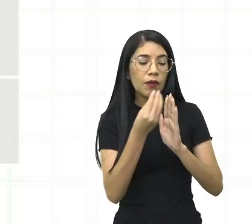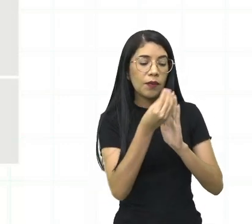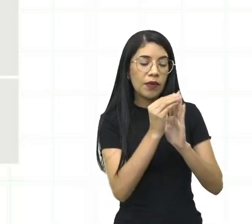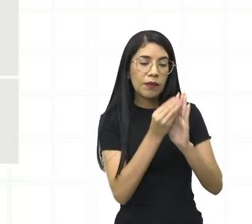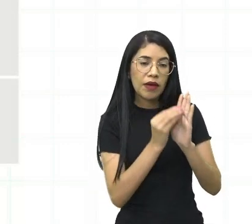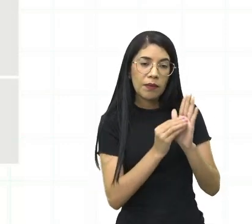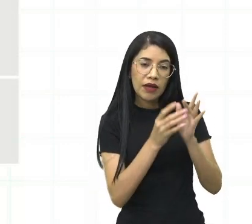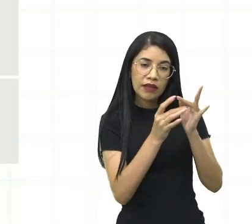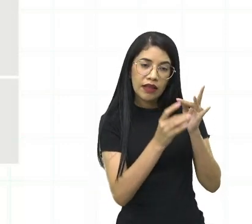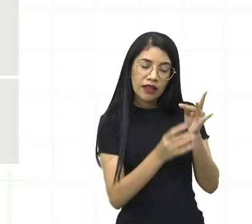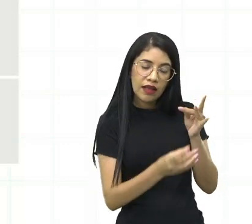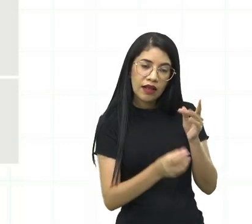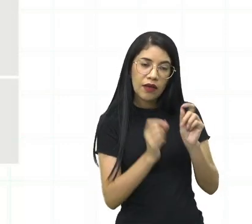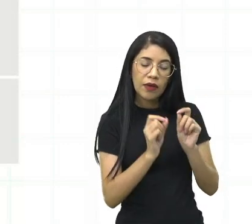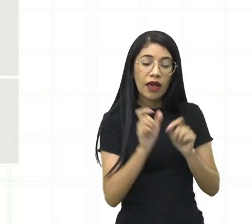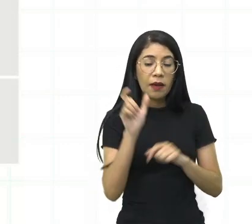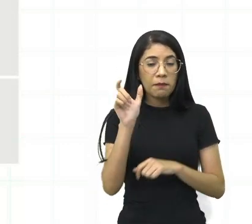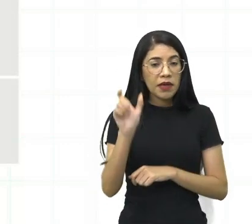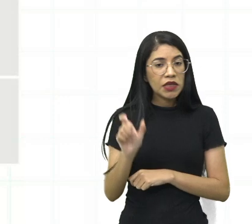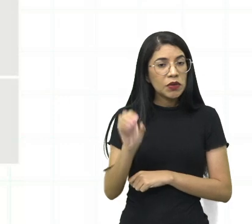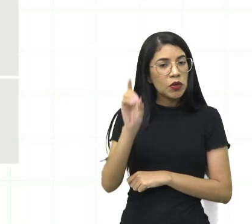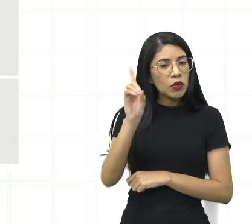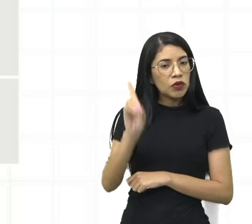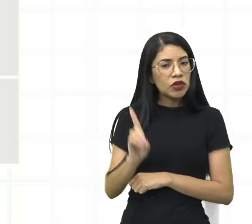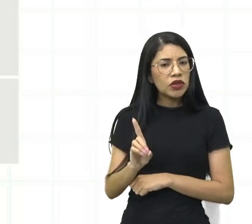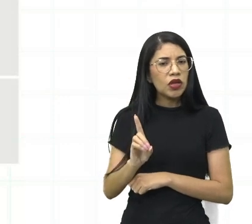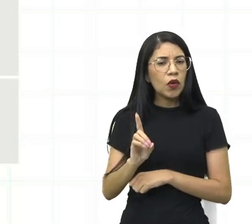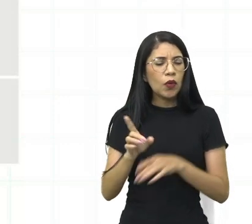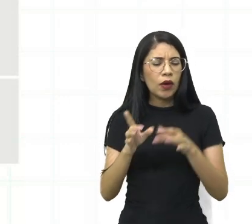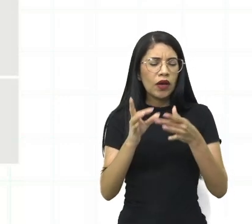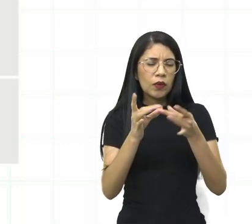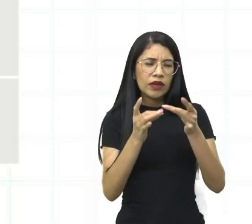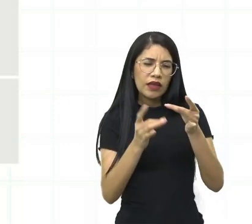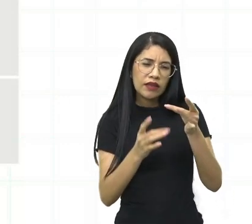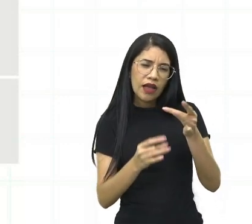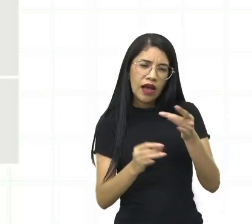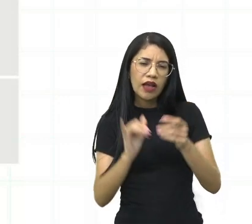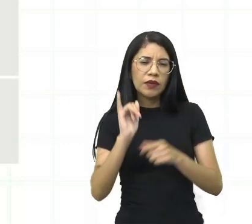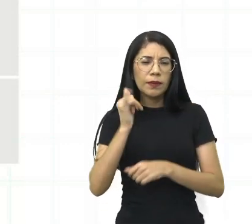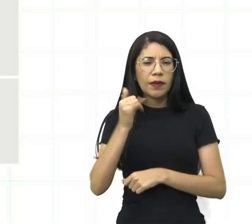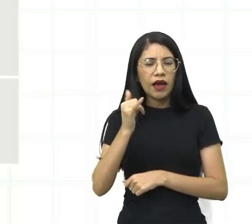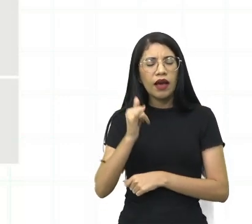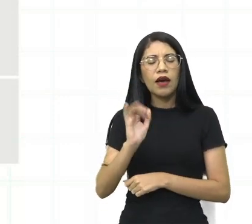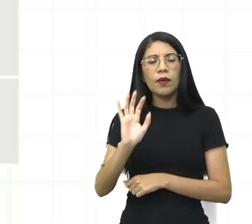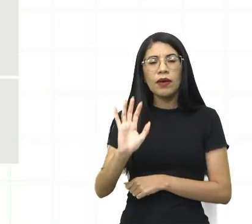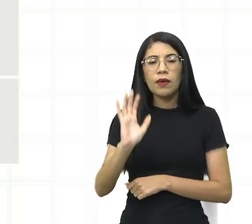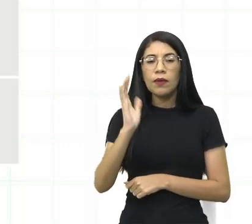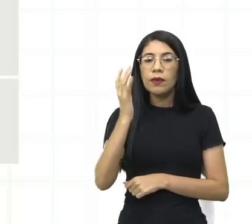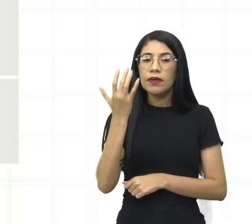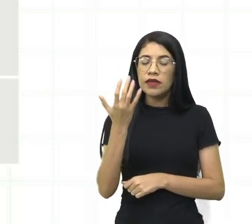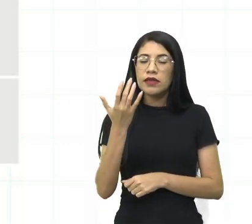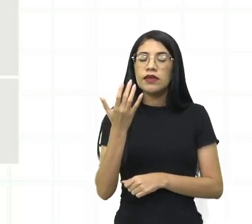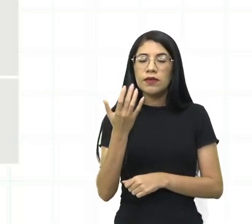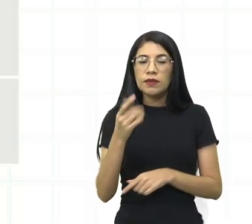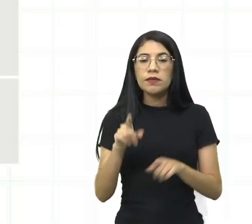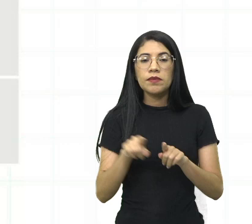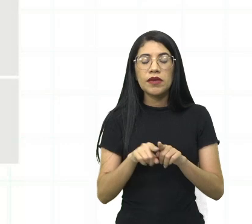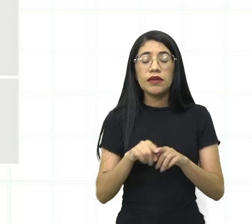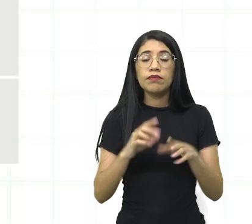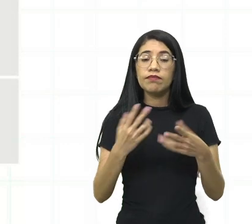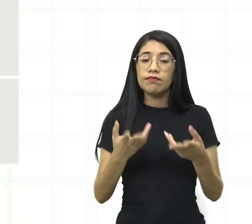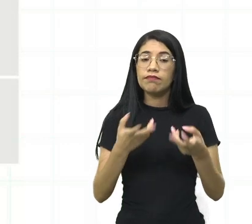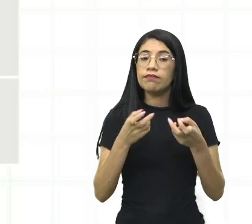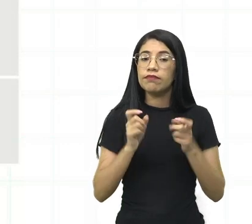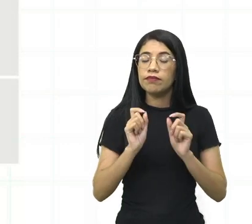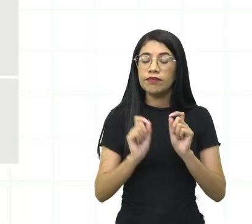lá quem ele era, narrou os fatos, descreveu. Olha só, né? A gente já